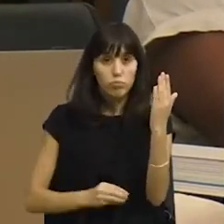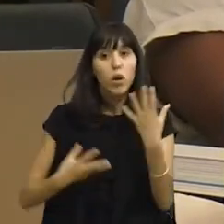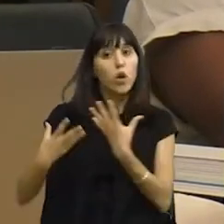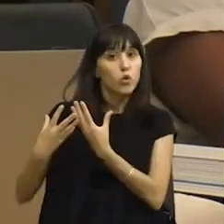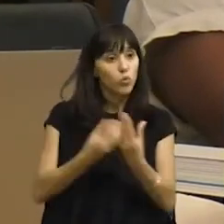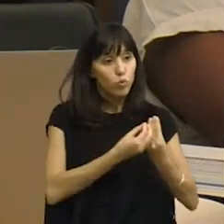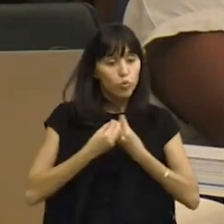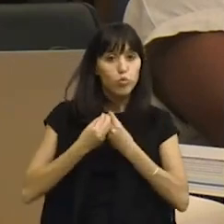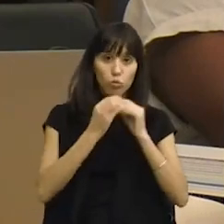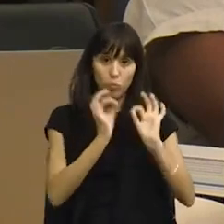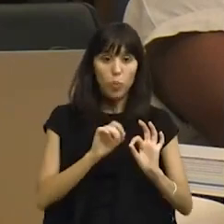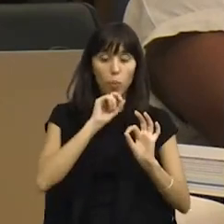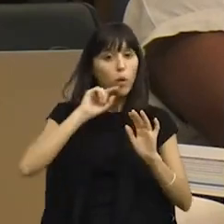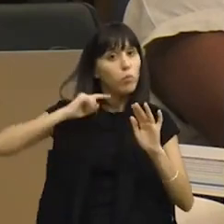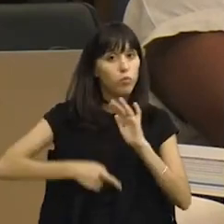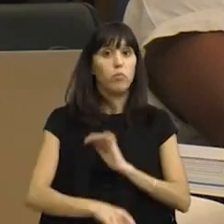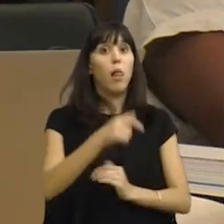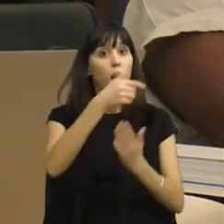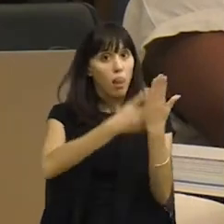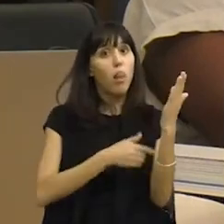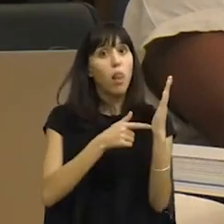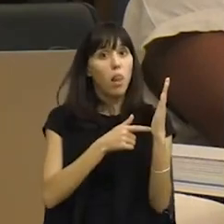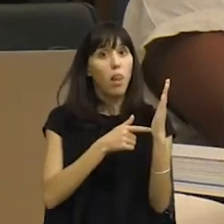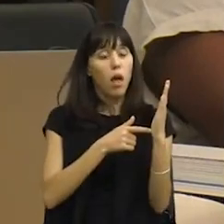densificado e aprofundado, aquilo que estaria na Carta